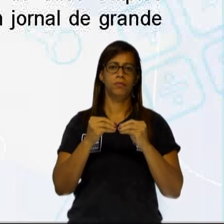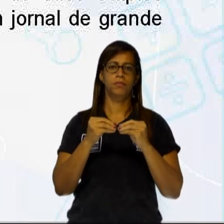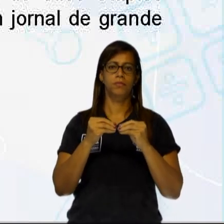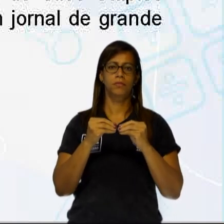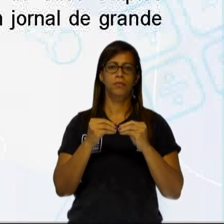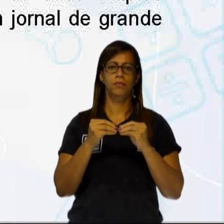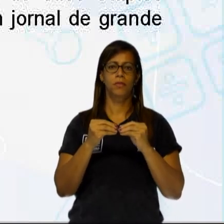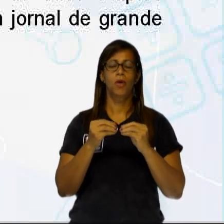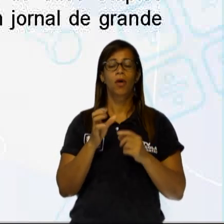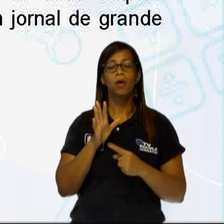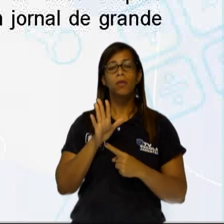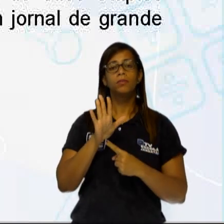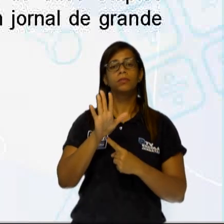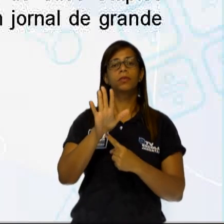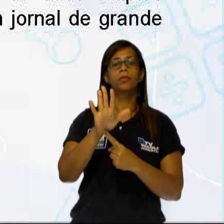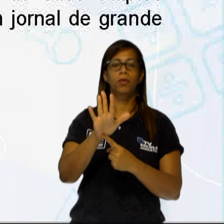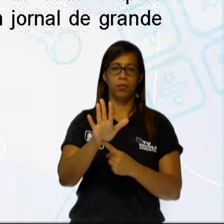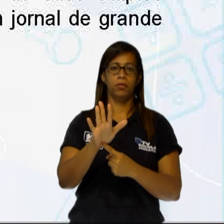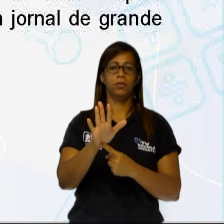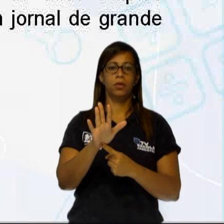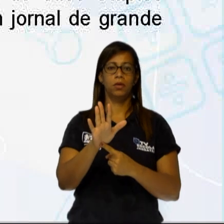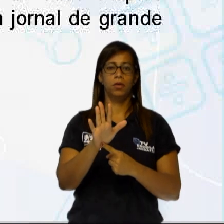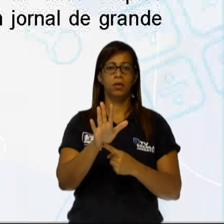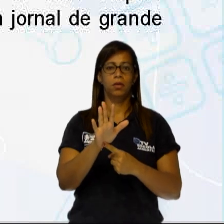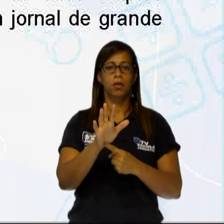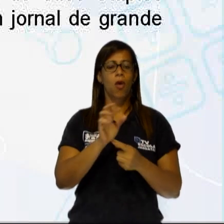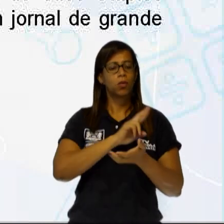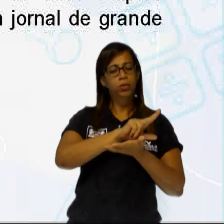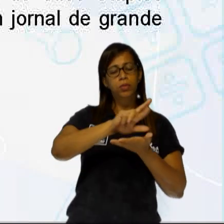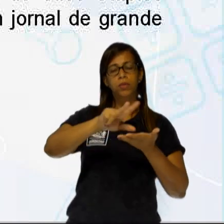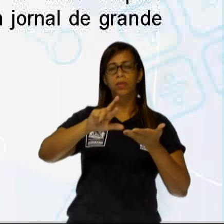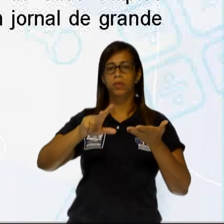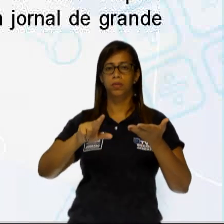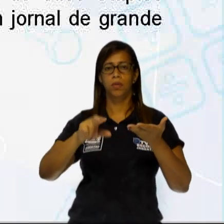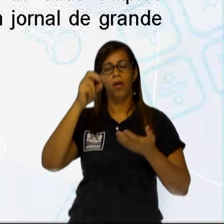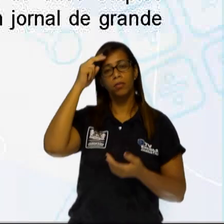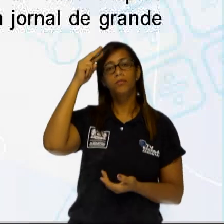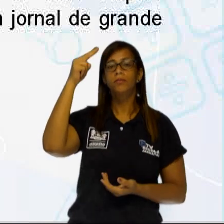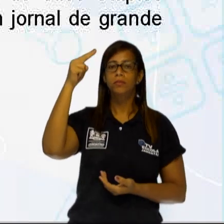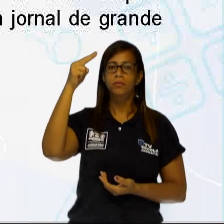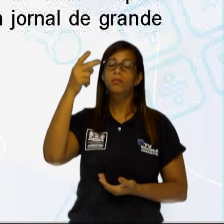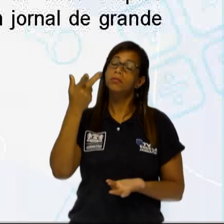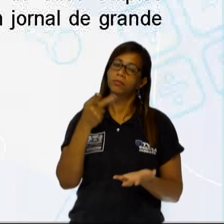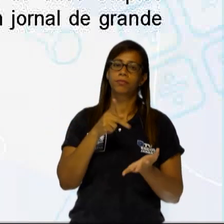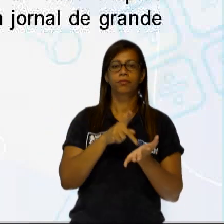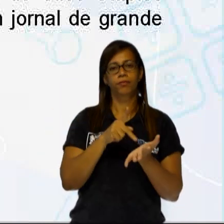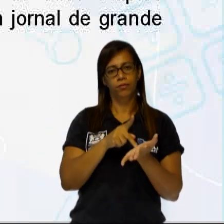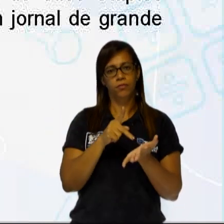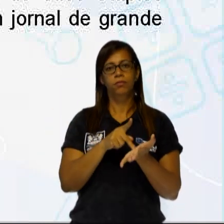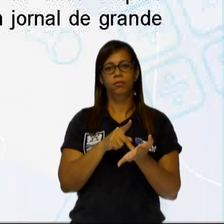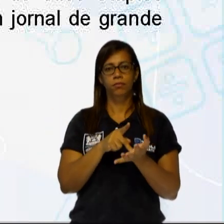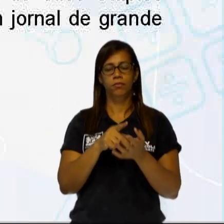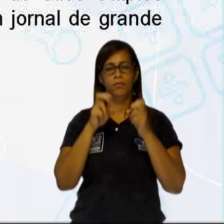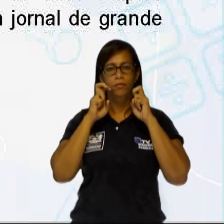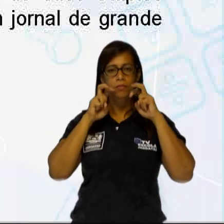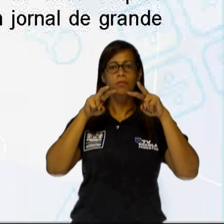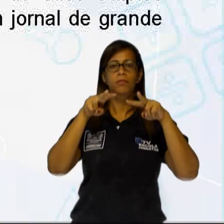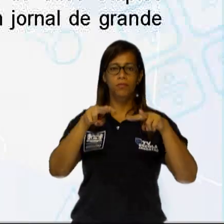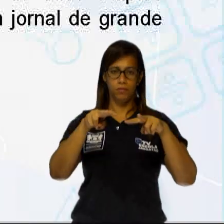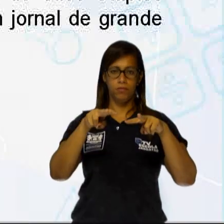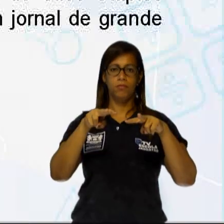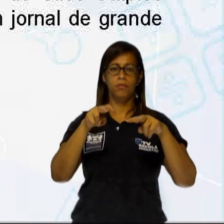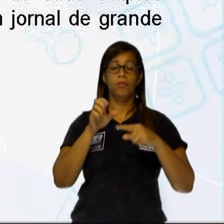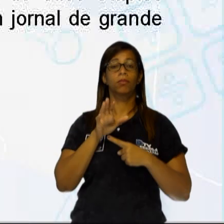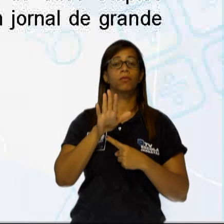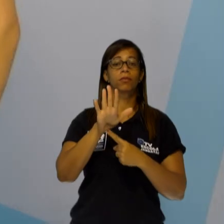de forma sintetizada o conjunto de histórias. Até aí sim, pessoal. As Crônicas de Nárnia, de modo a estimular o interlocutor à